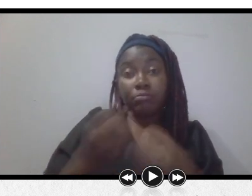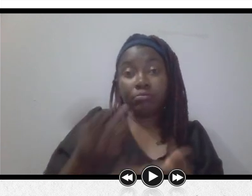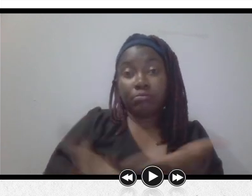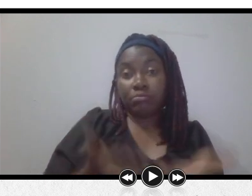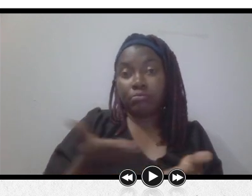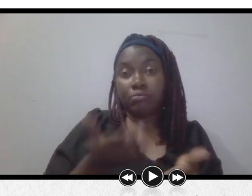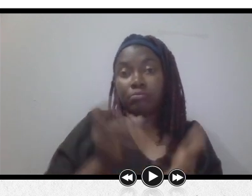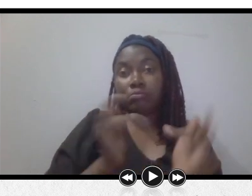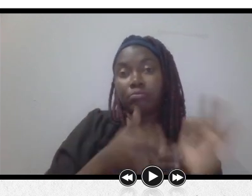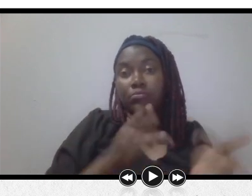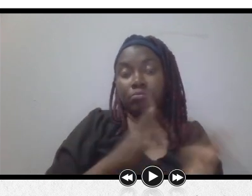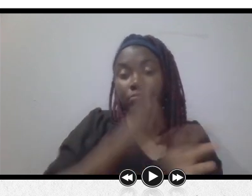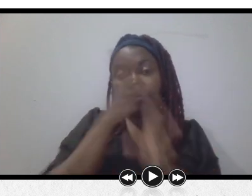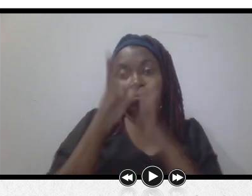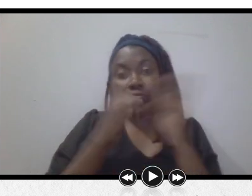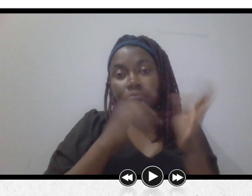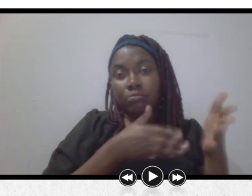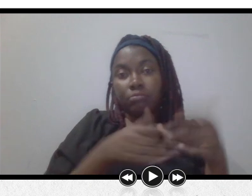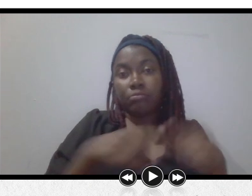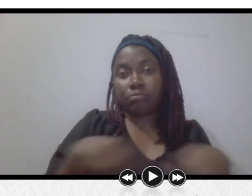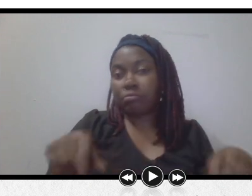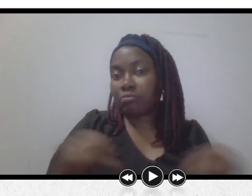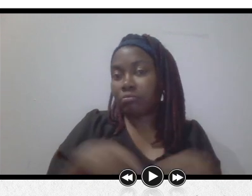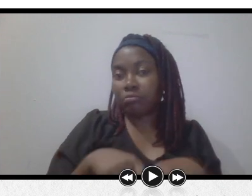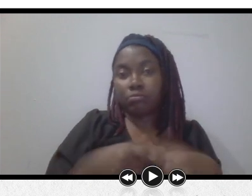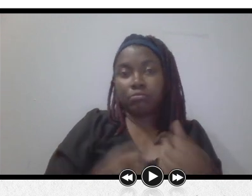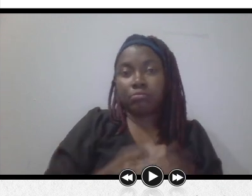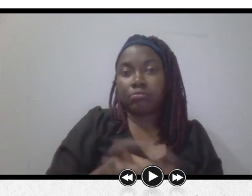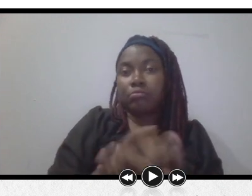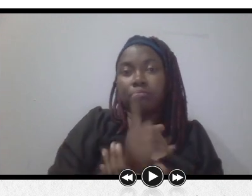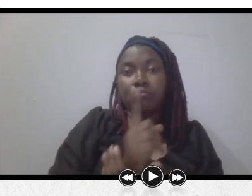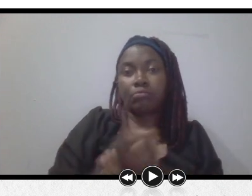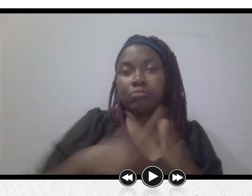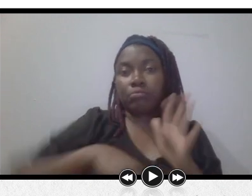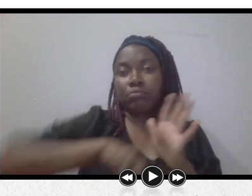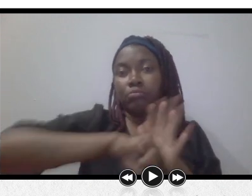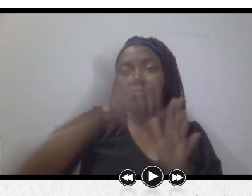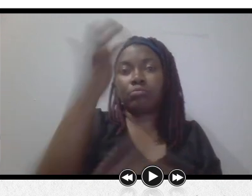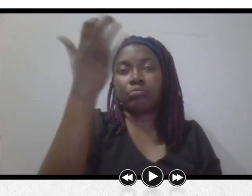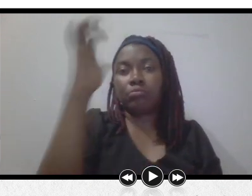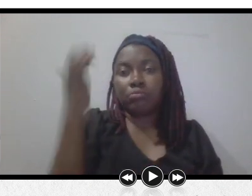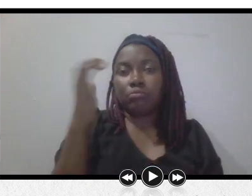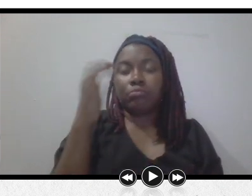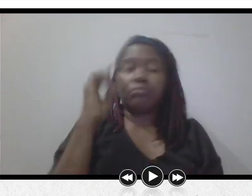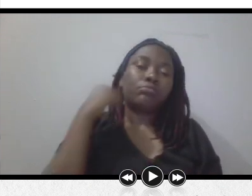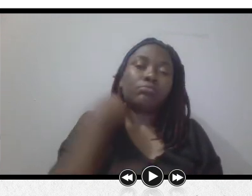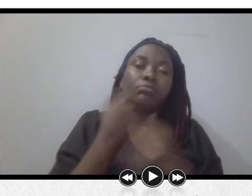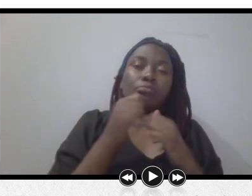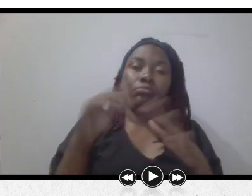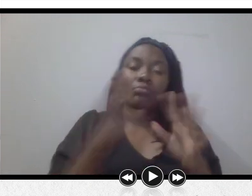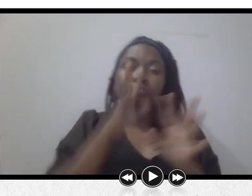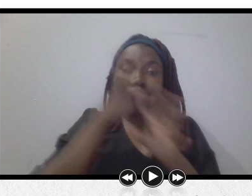lançados de forma indevida nos rios, lagoas e córregos, causando crimes ambientais, poluição indevida, e